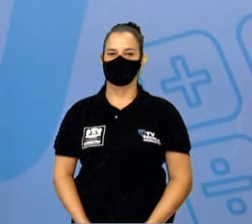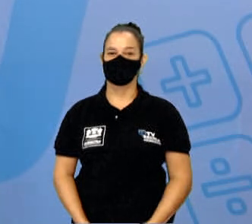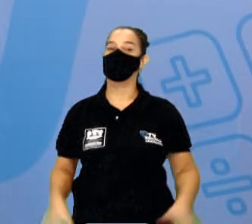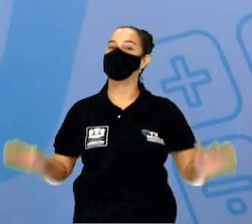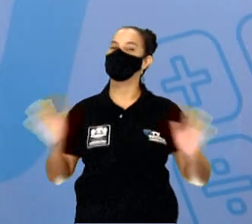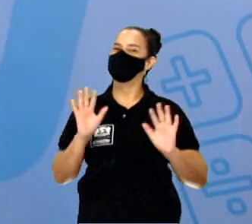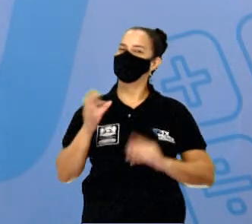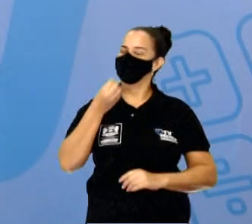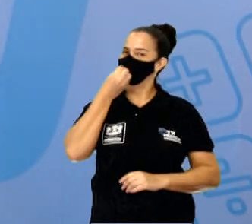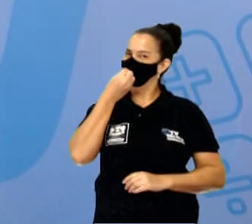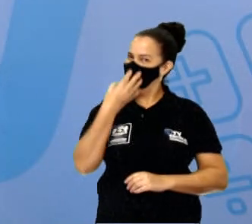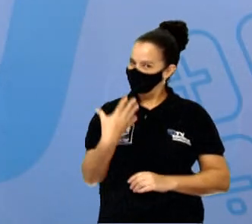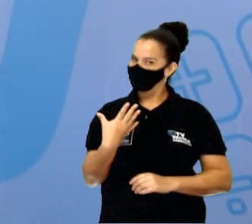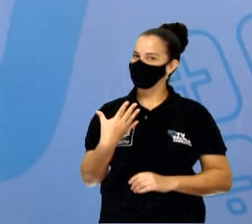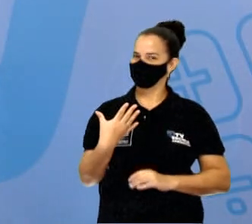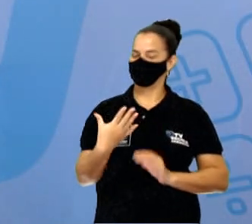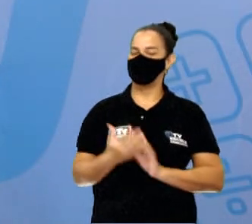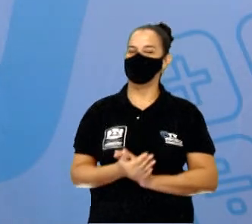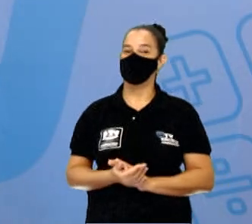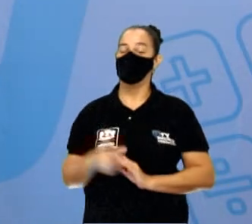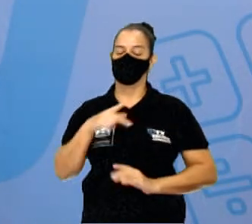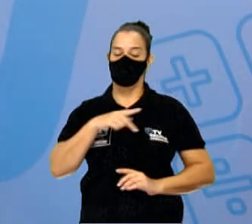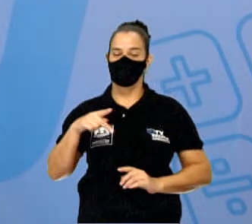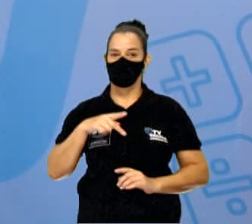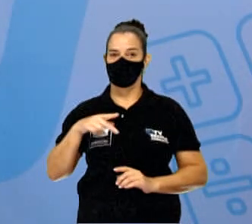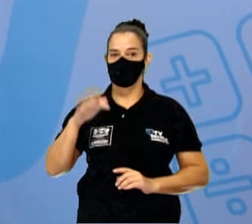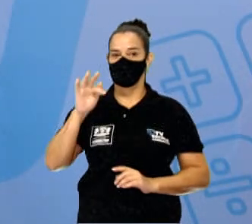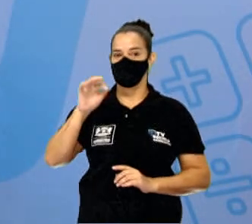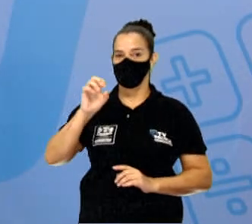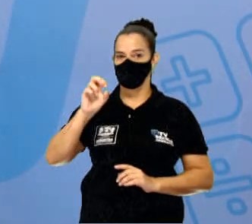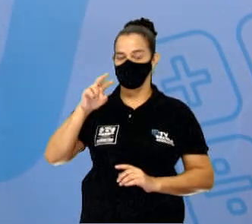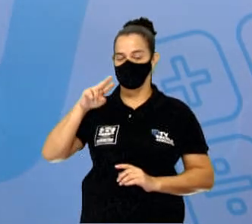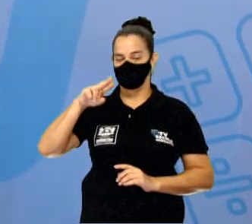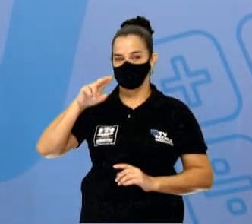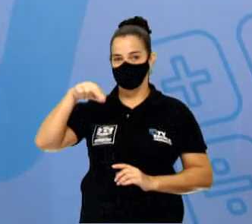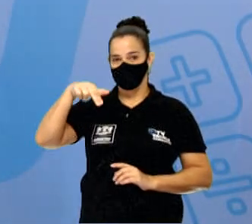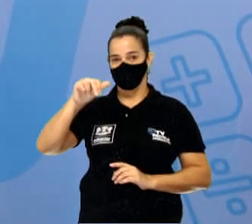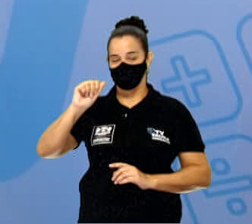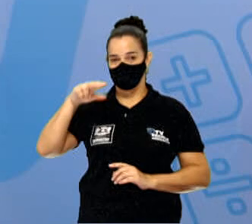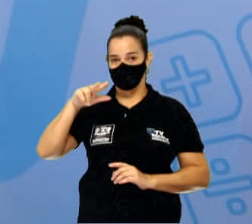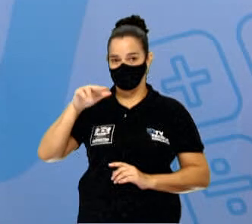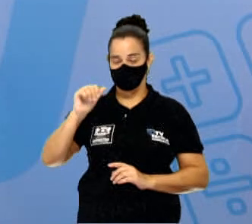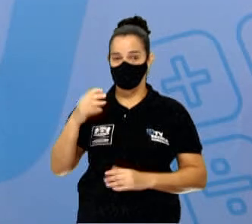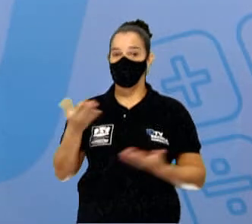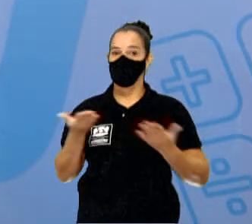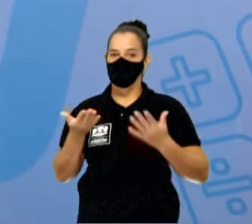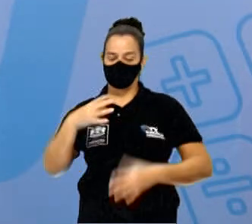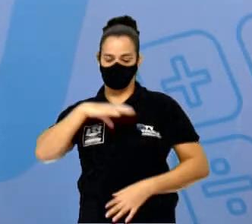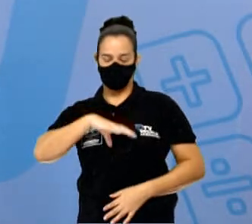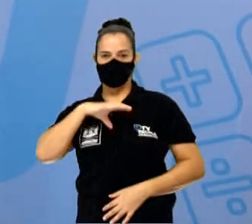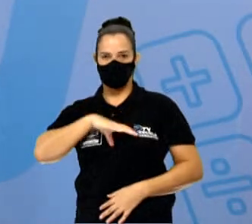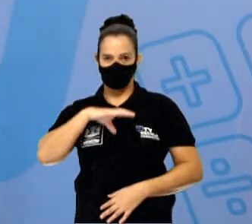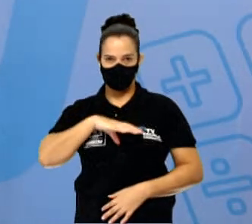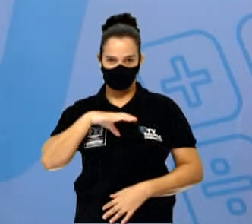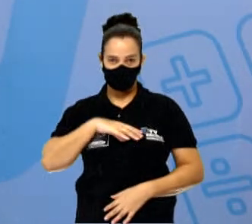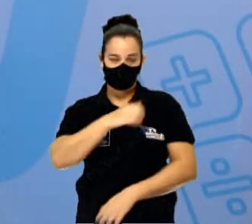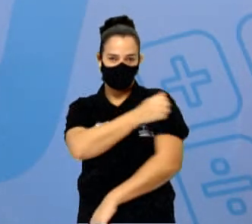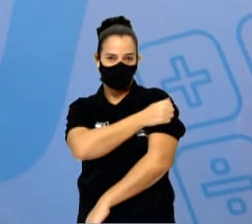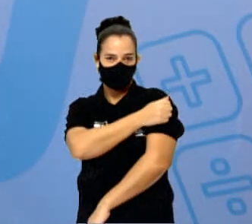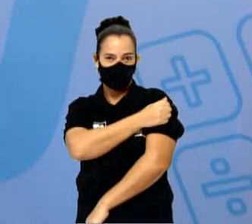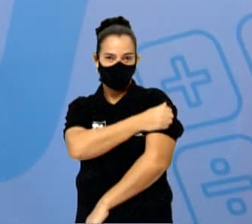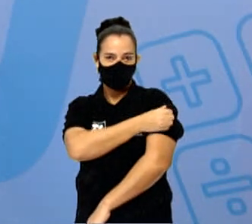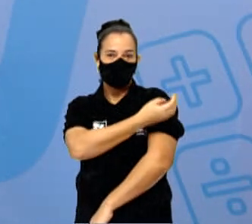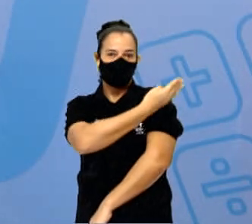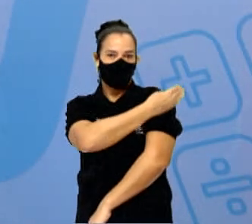Olá, tudo bem com vocês? Eu sou a professora Fernanda. Vamos trabalhar a língua portuguesa com os estudantes de 4 e